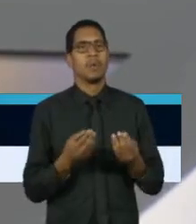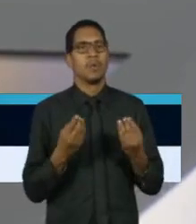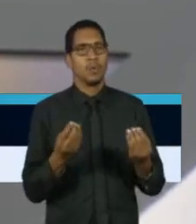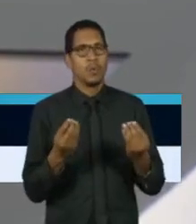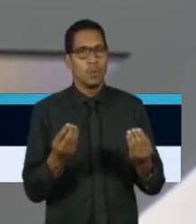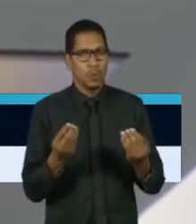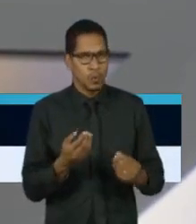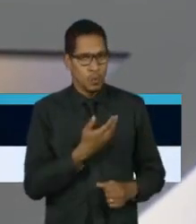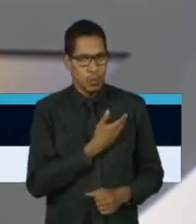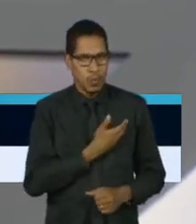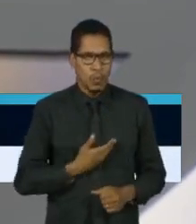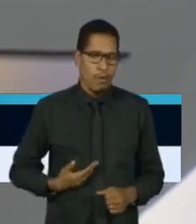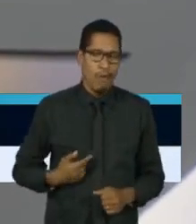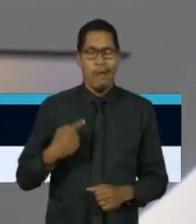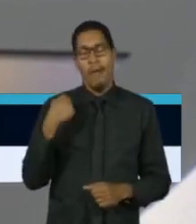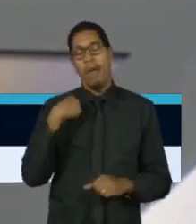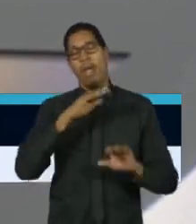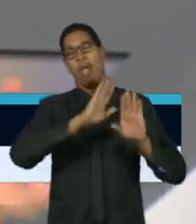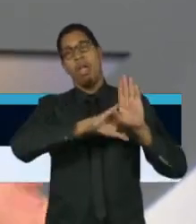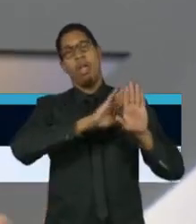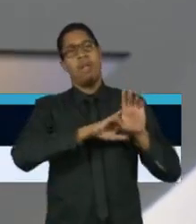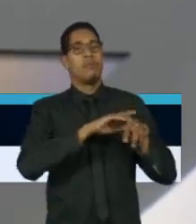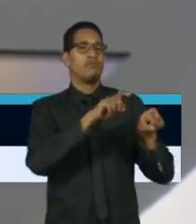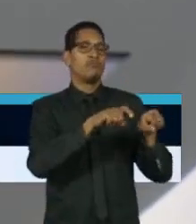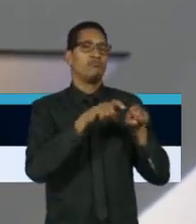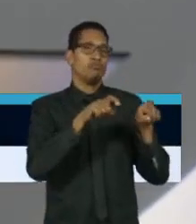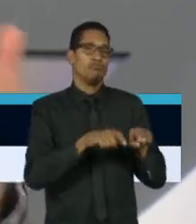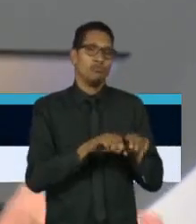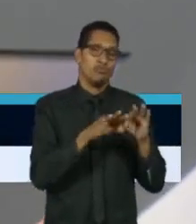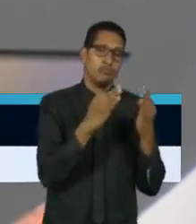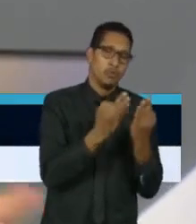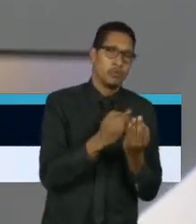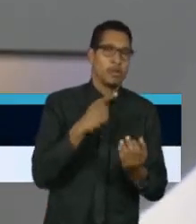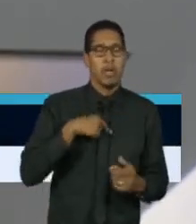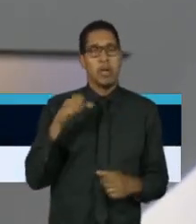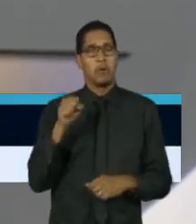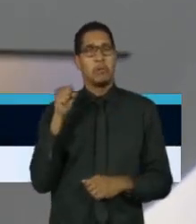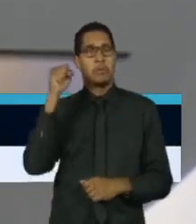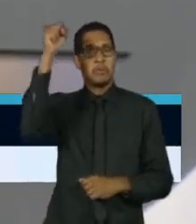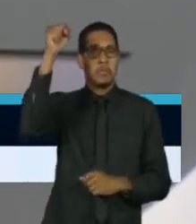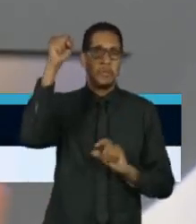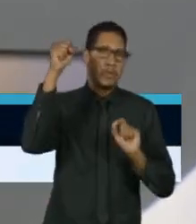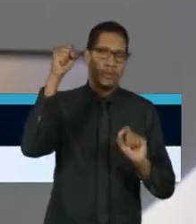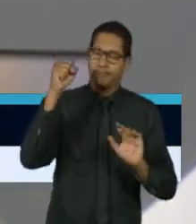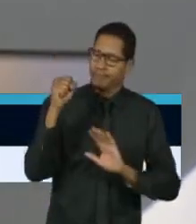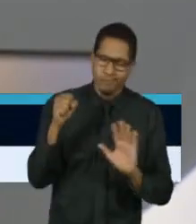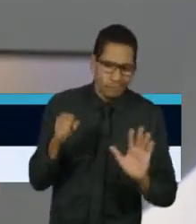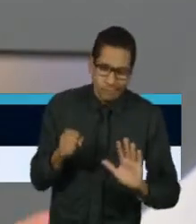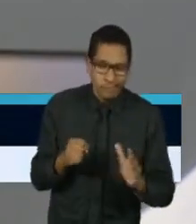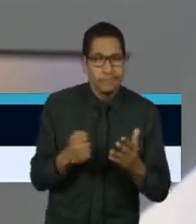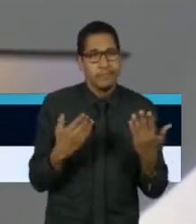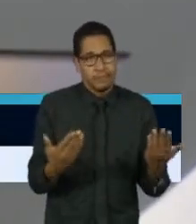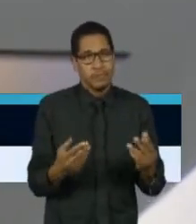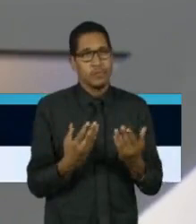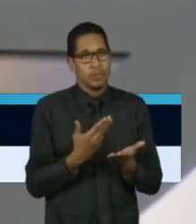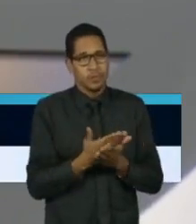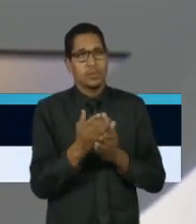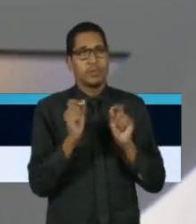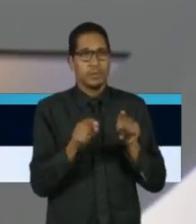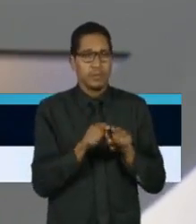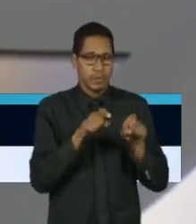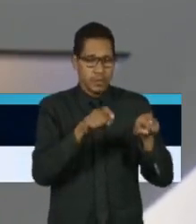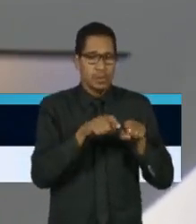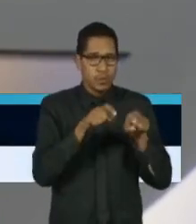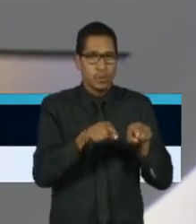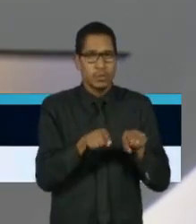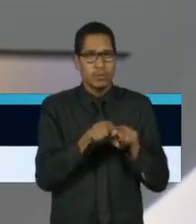O governo pode até achar ideológico, agricultura familiar, é coisa de comunista. Só que acontece desabastecimento, porque é a agricultura familiar que bota comida